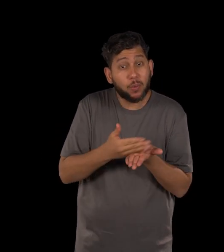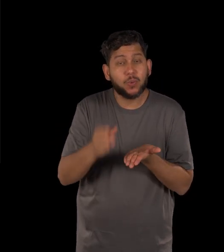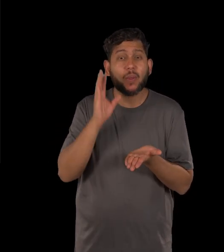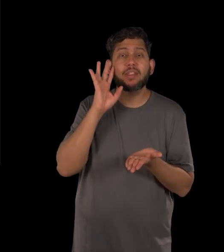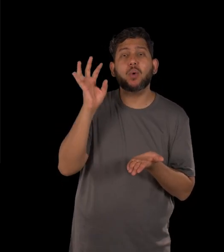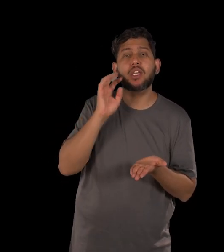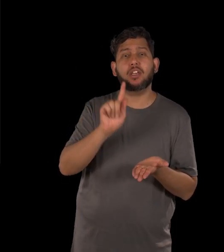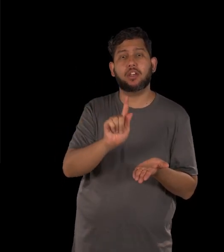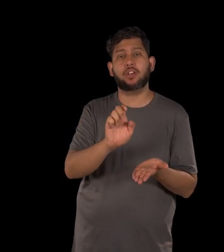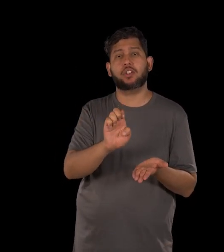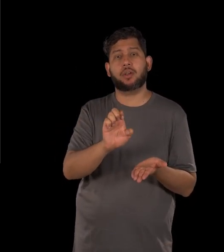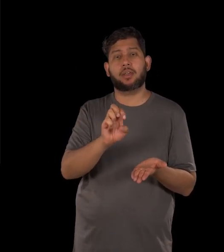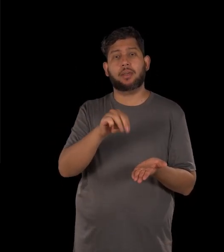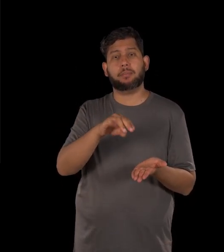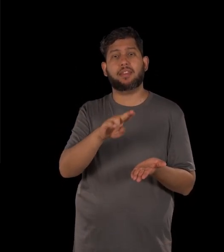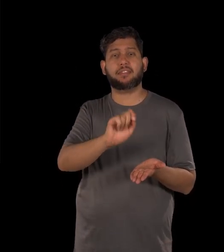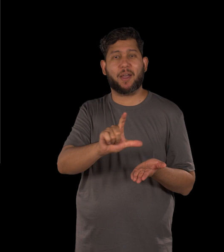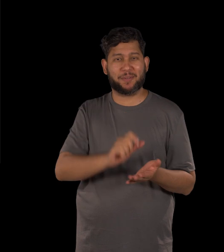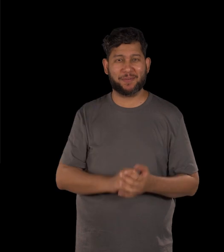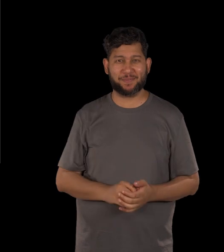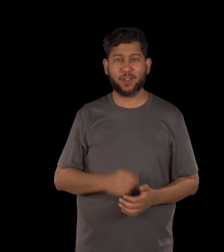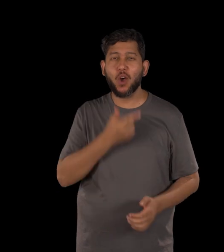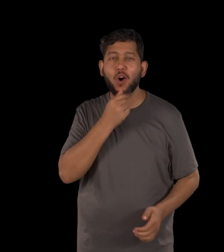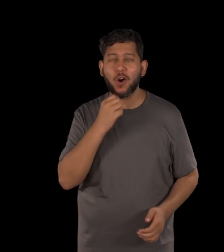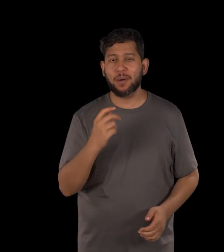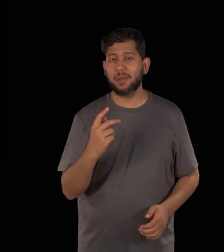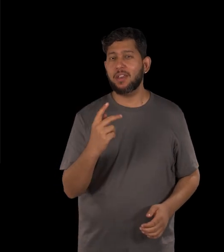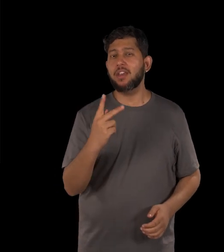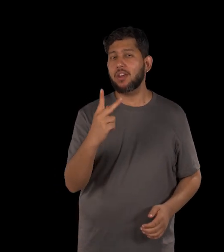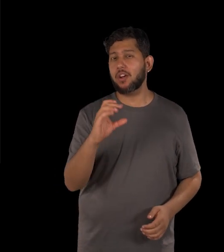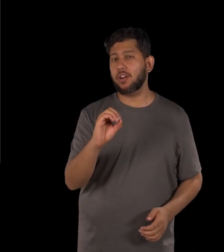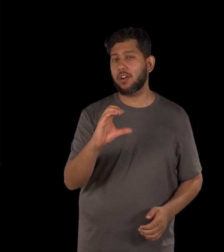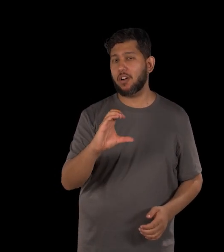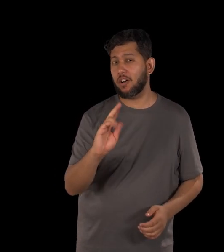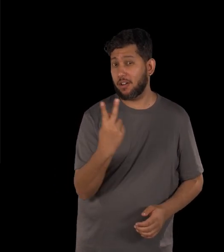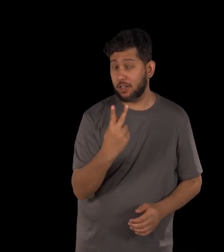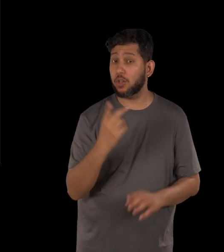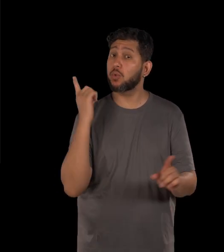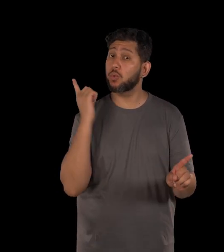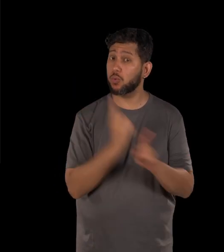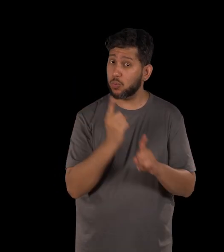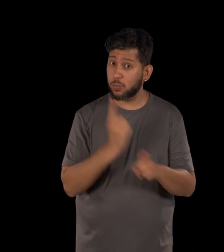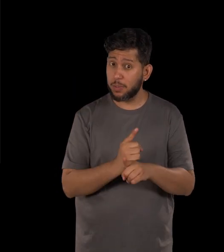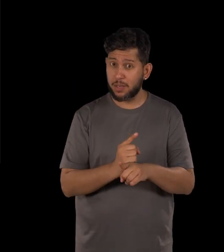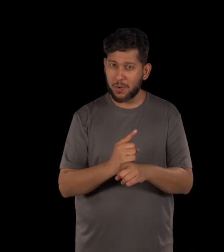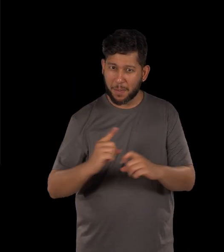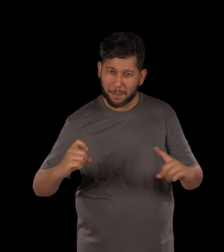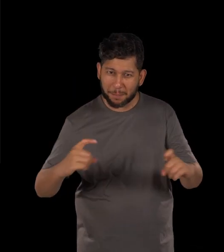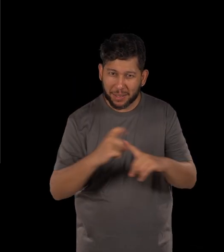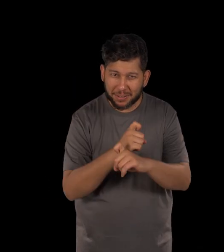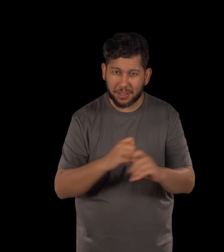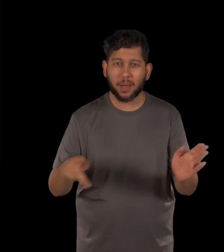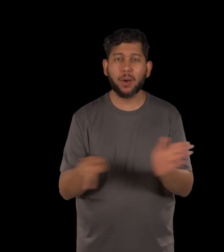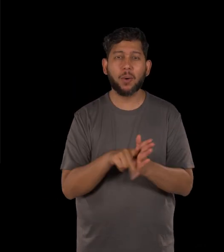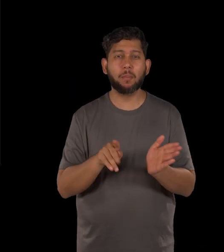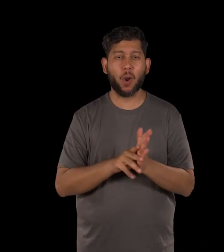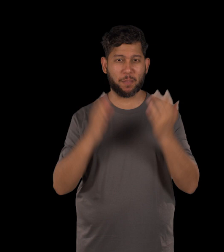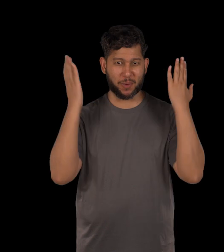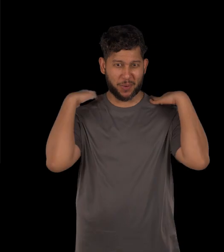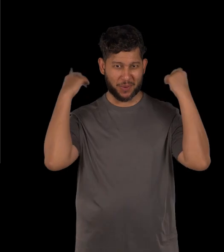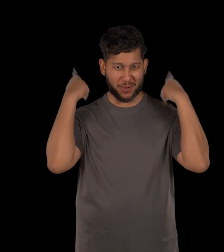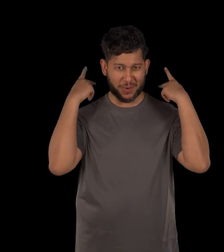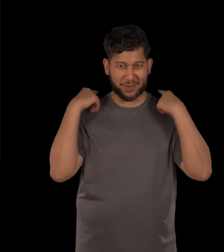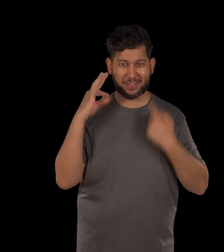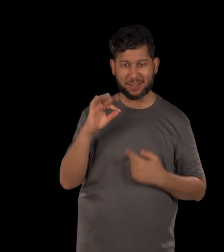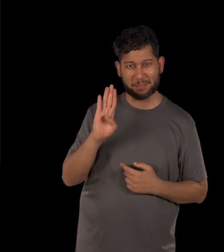teoria germinal ganhou força. Koch, médico alemão, identificou as bactérias que causavam a tuberculose e a